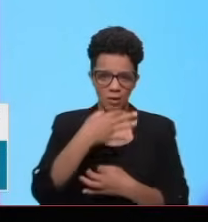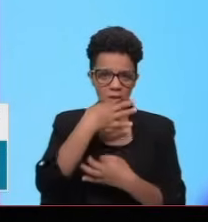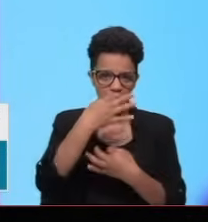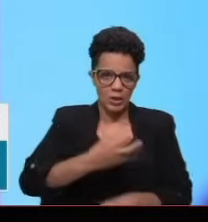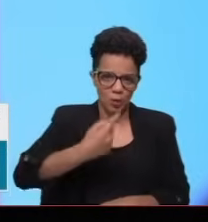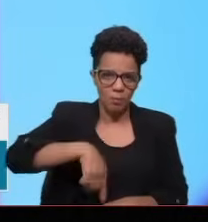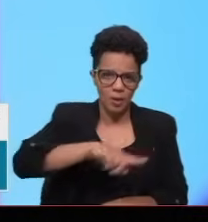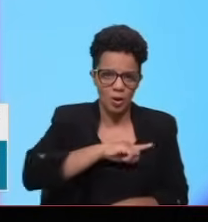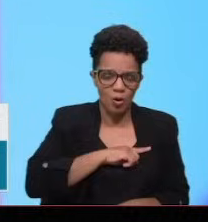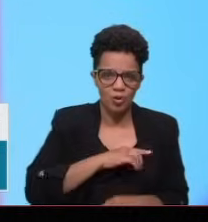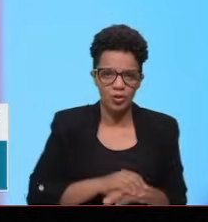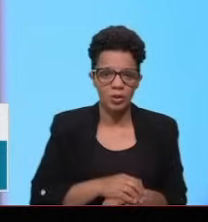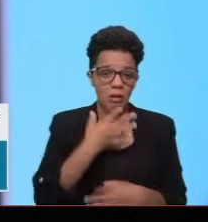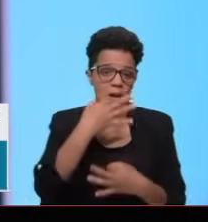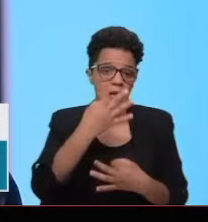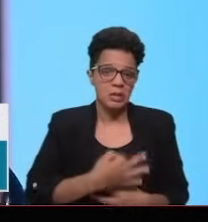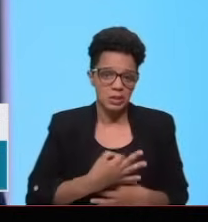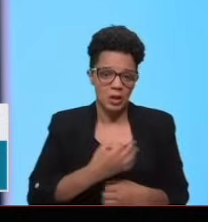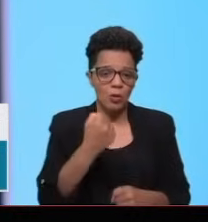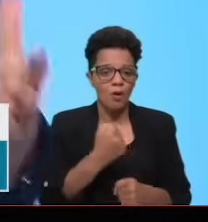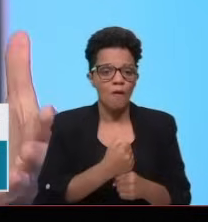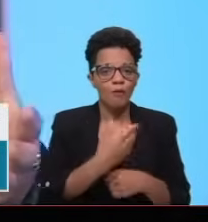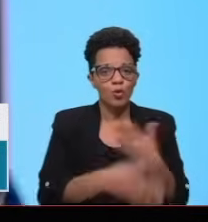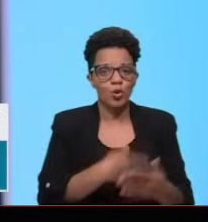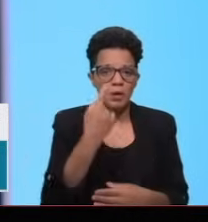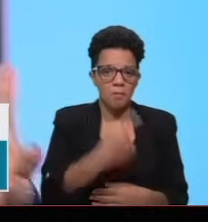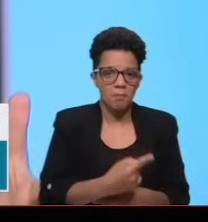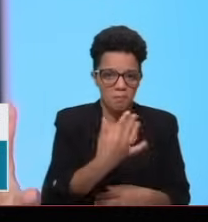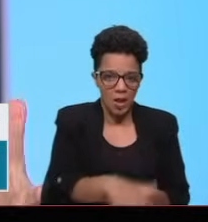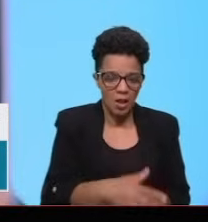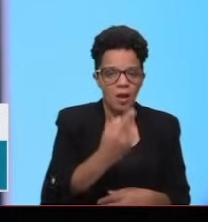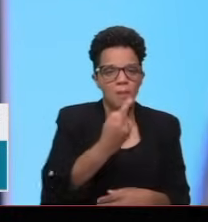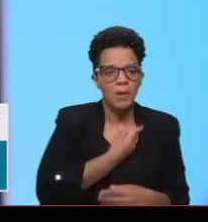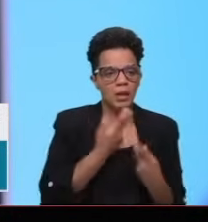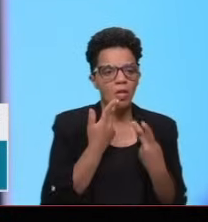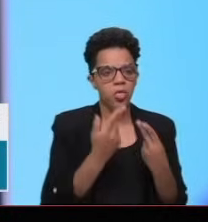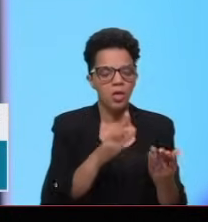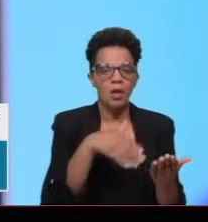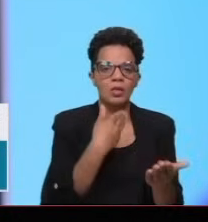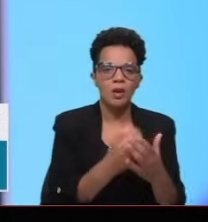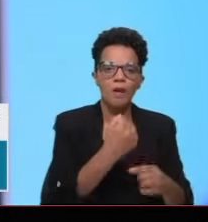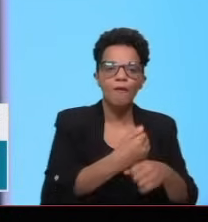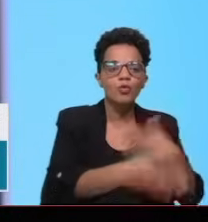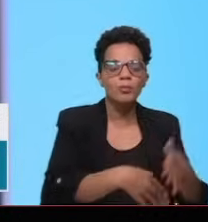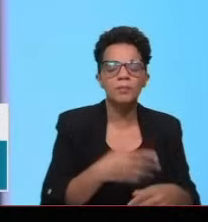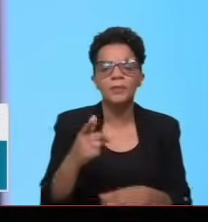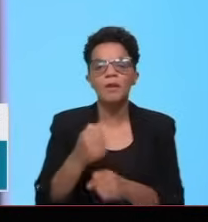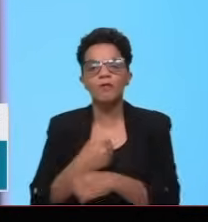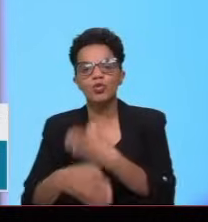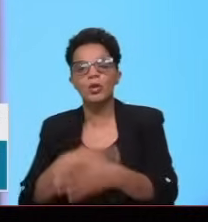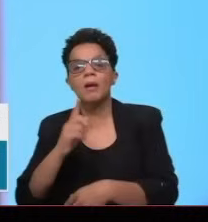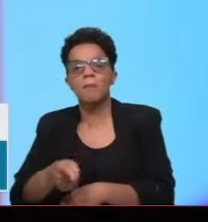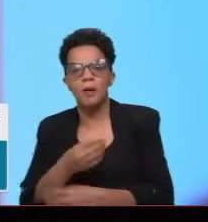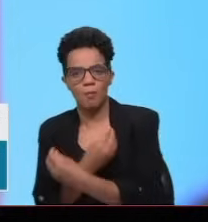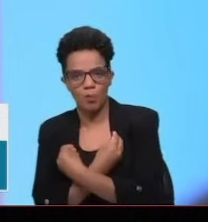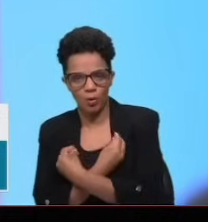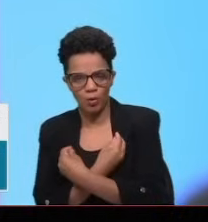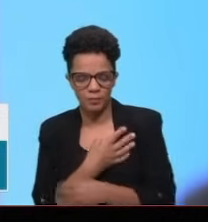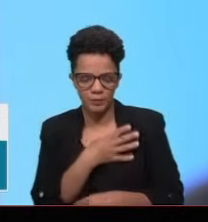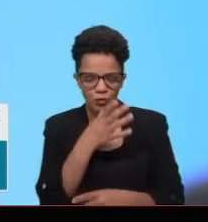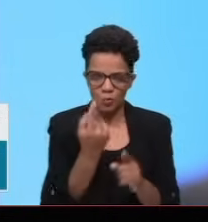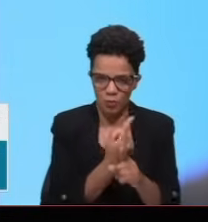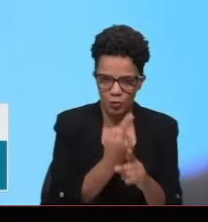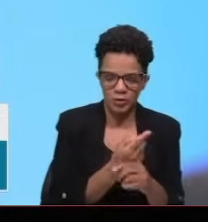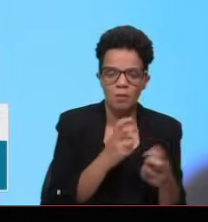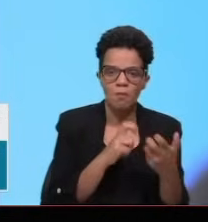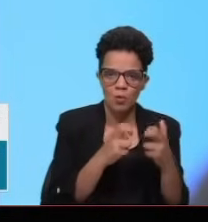sério temos que criticar o que funciona mal para que haja um Horizonte de funcionament O que é que funciona bem a Aos Olhos docer uma coisa É verdade que